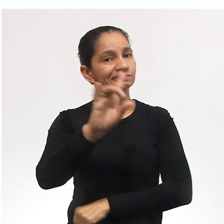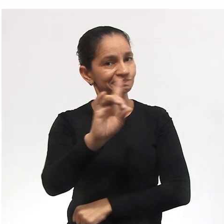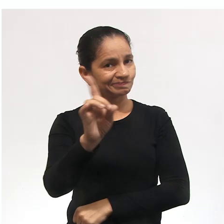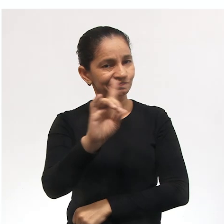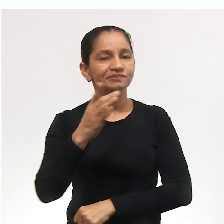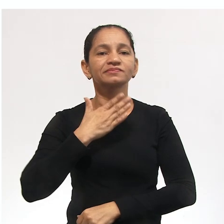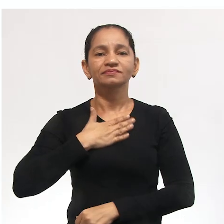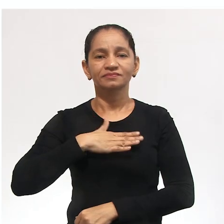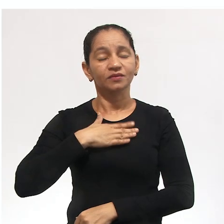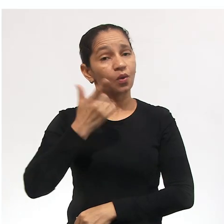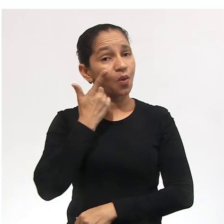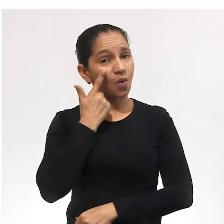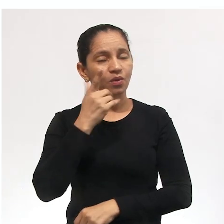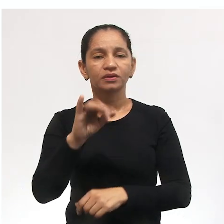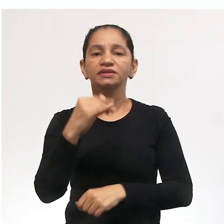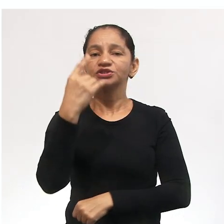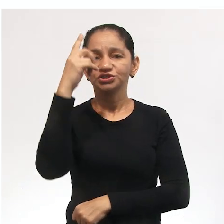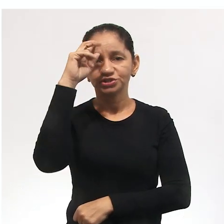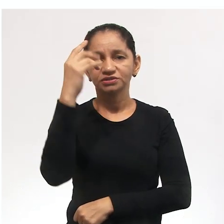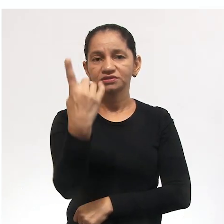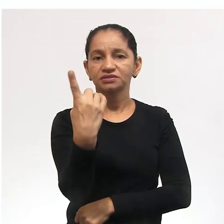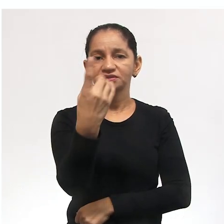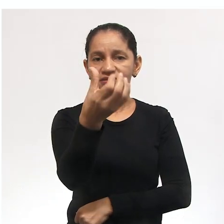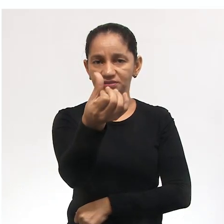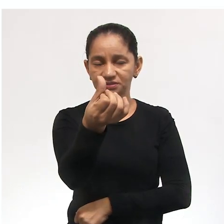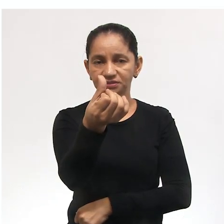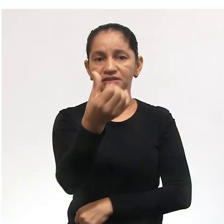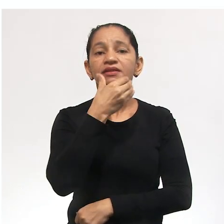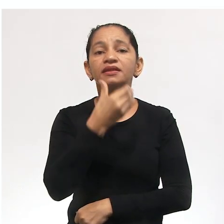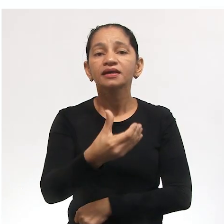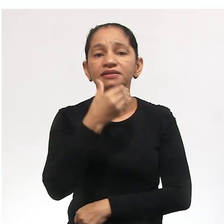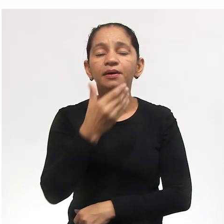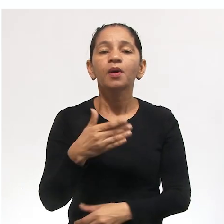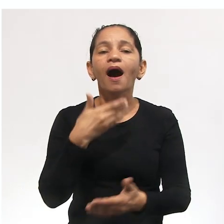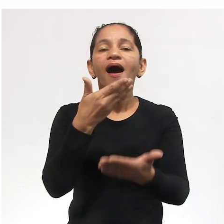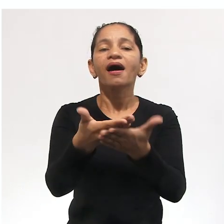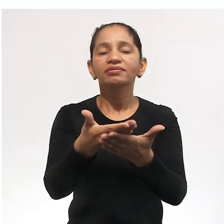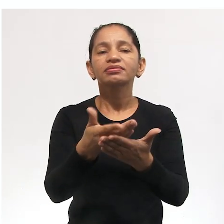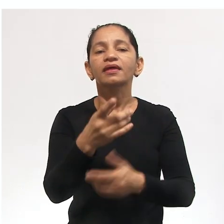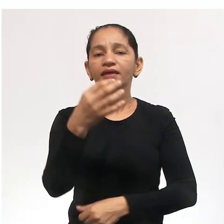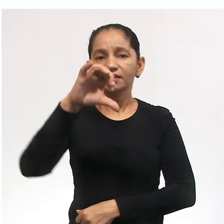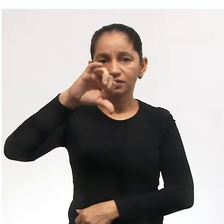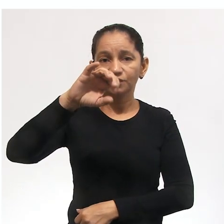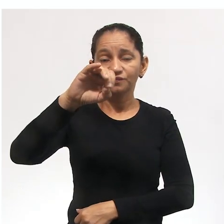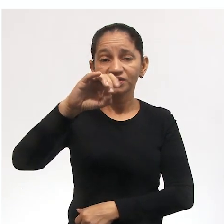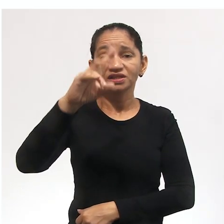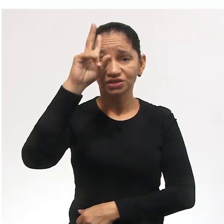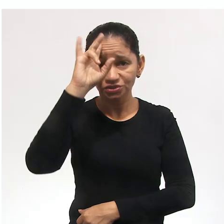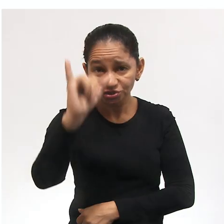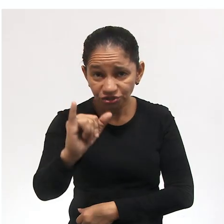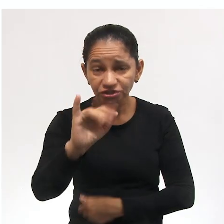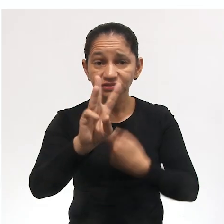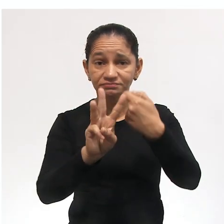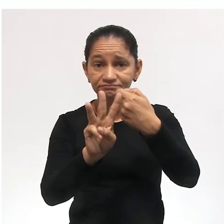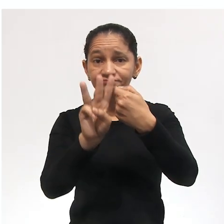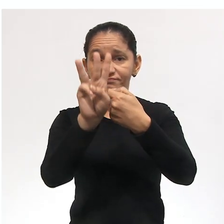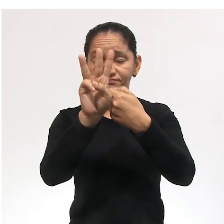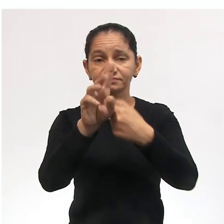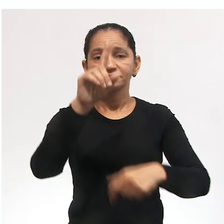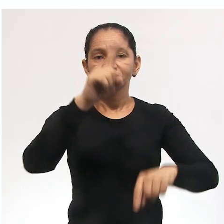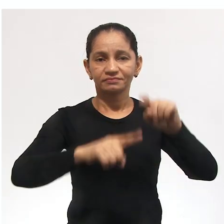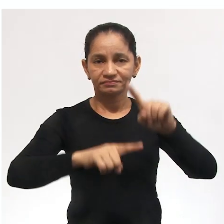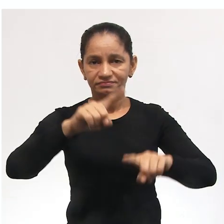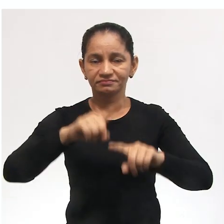16 de dezembro a empresa vendeu com prazo de recebimento em 90 dias. Mercadorias no valor de 26